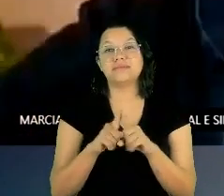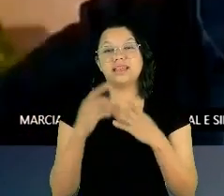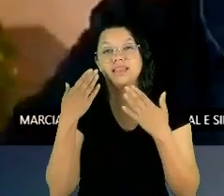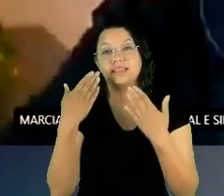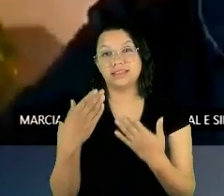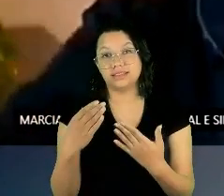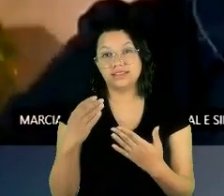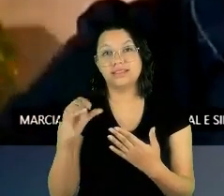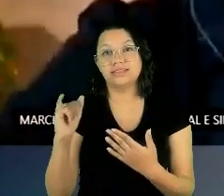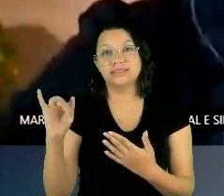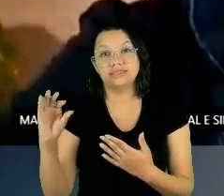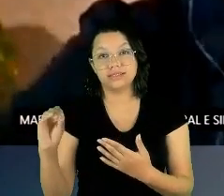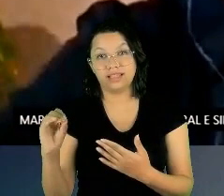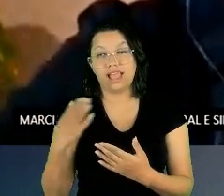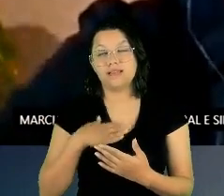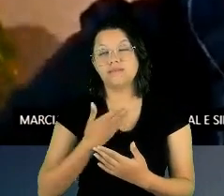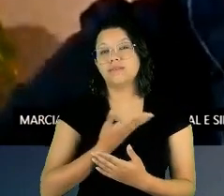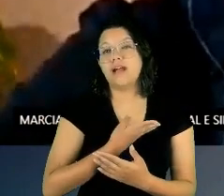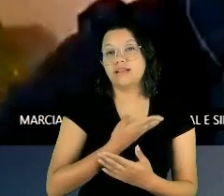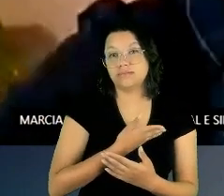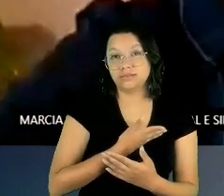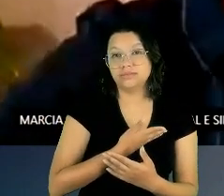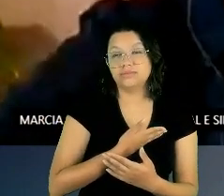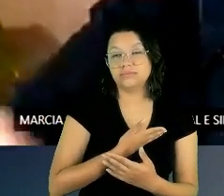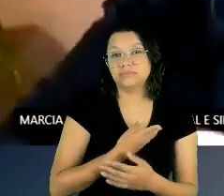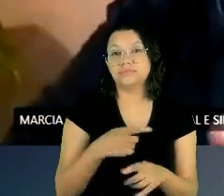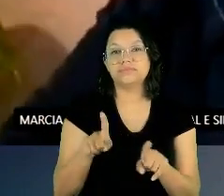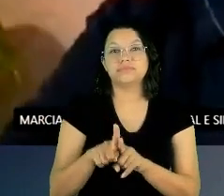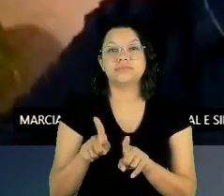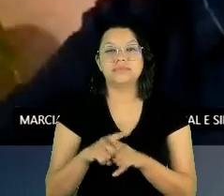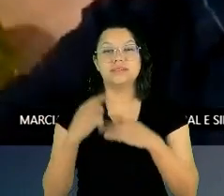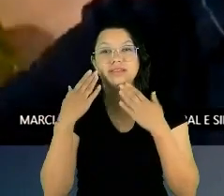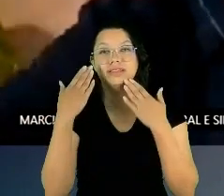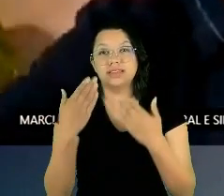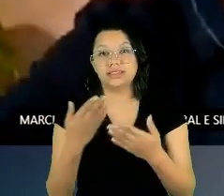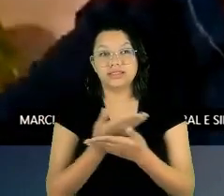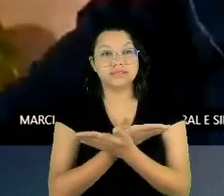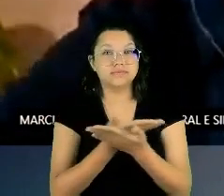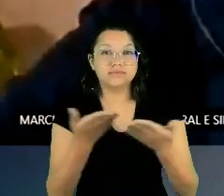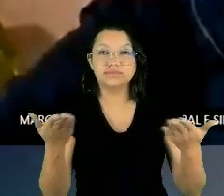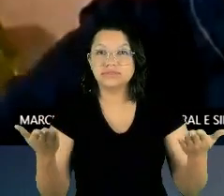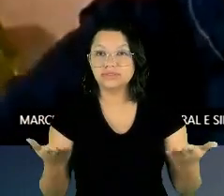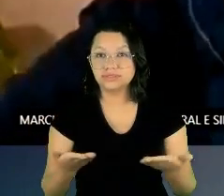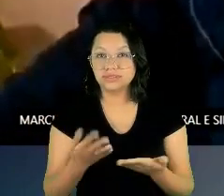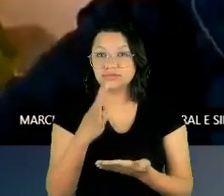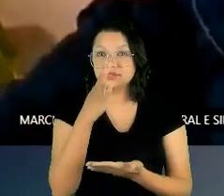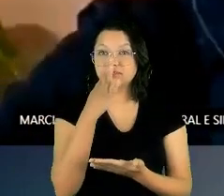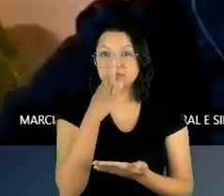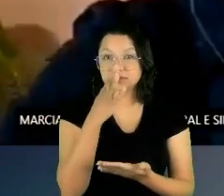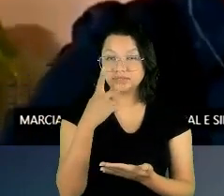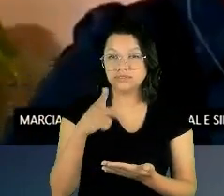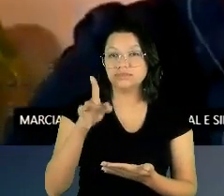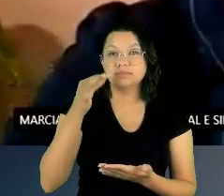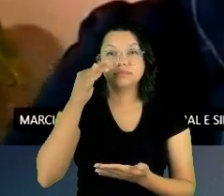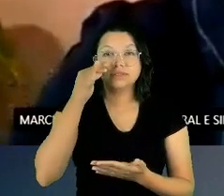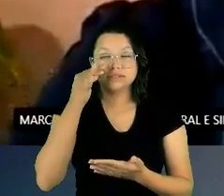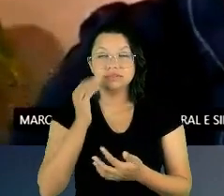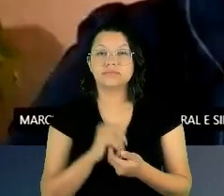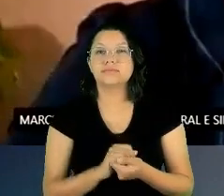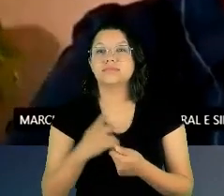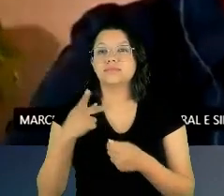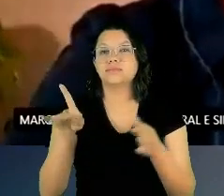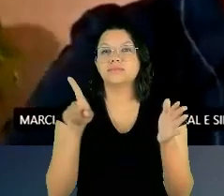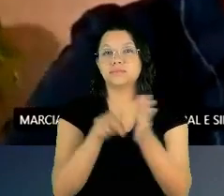Eu também agradeço ao Dr. Caio, meu amigo, também agradeço ao público que nos brindou com